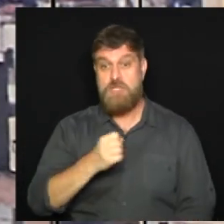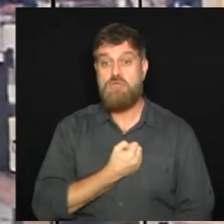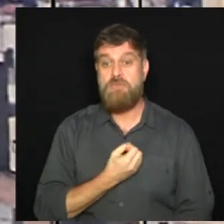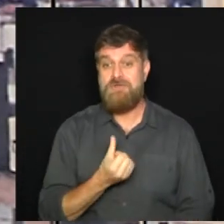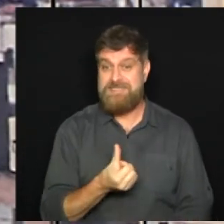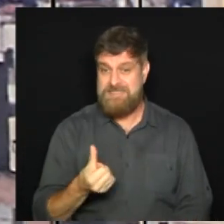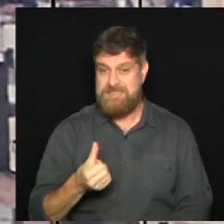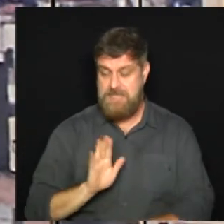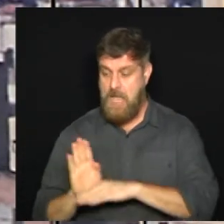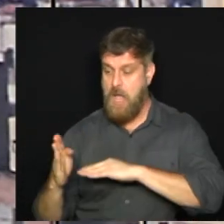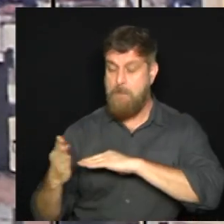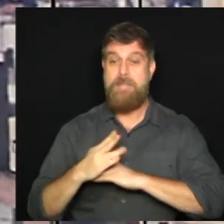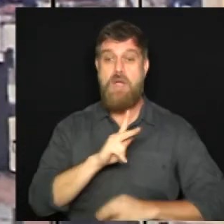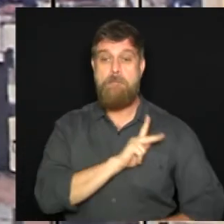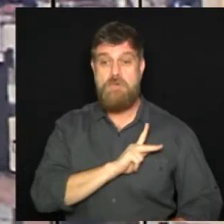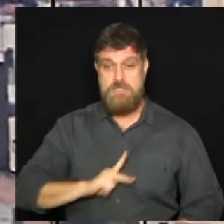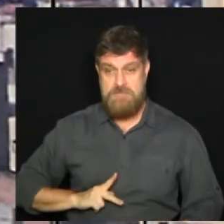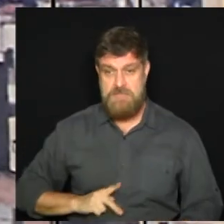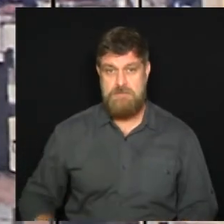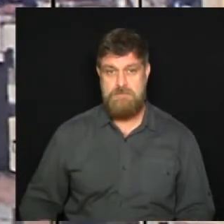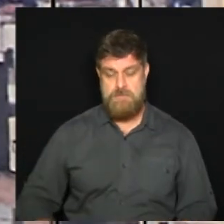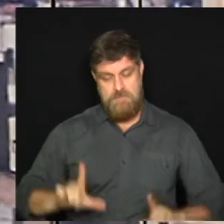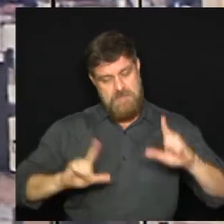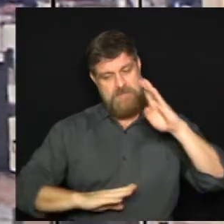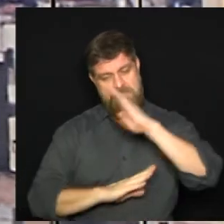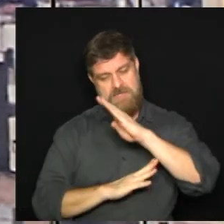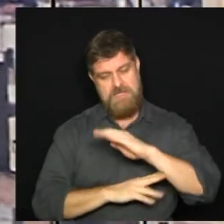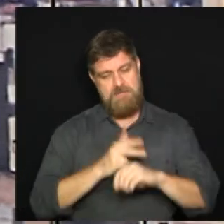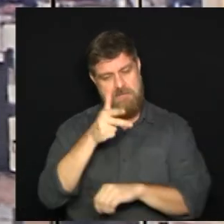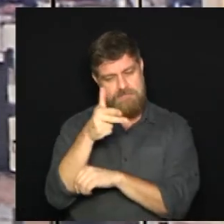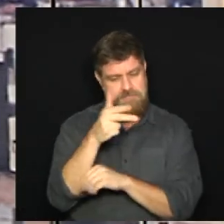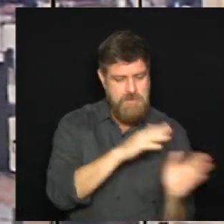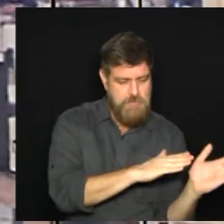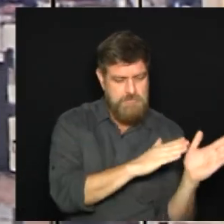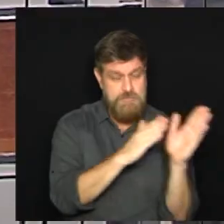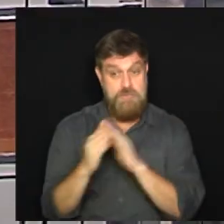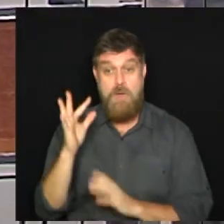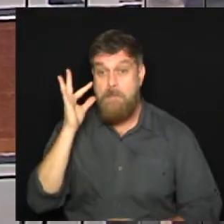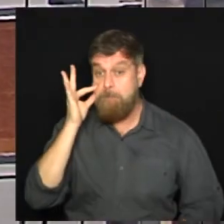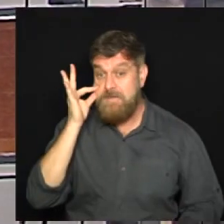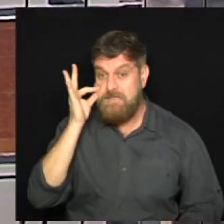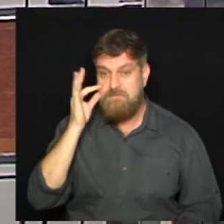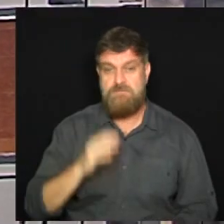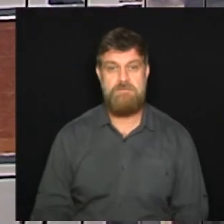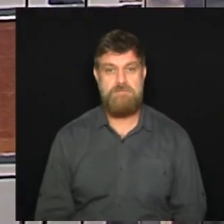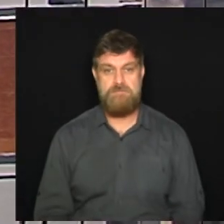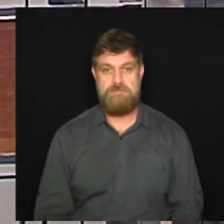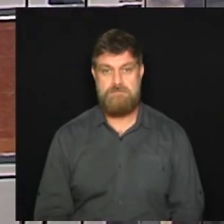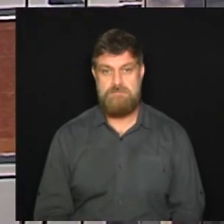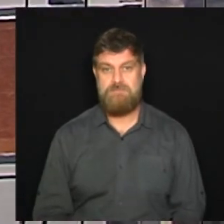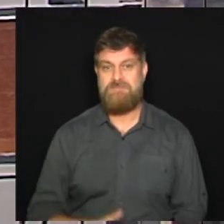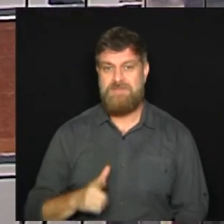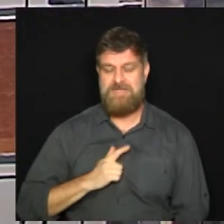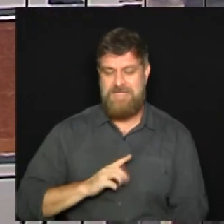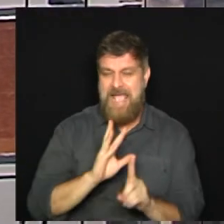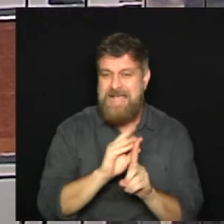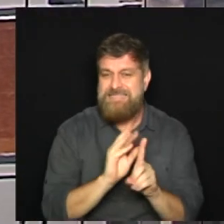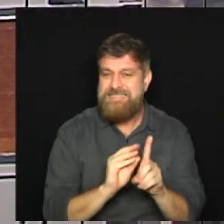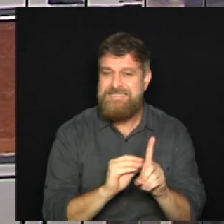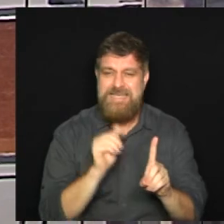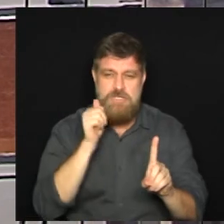66, no bairro Ponte Preta. A TV Câmara Campinas, claro, transmite ao vivo. Contra o assédio,